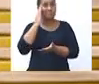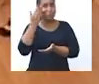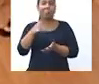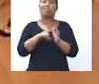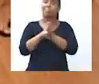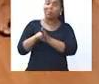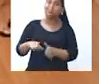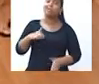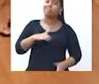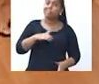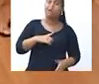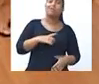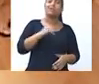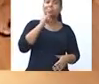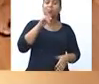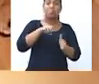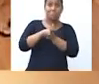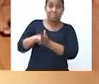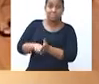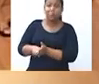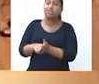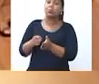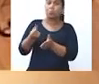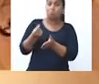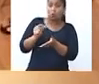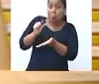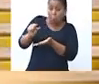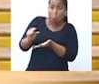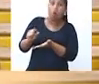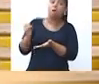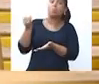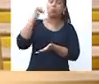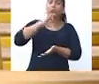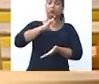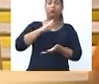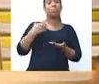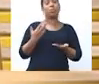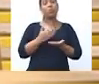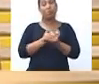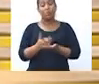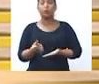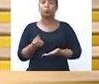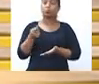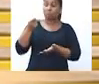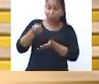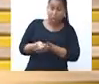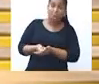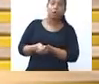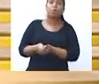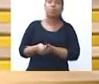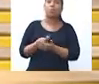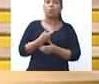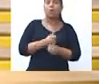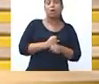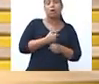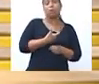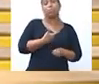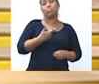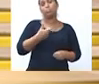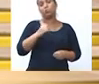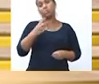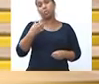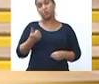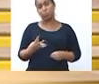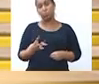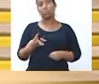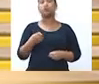gente tem um projeto que é financiado, isso é importante. Né? E o legal é que ele começou financiado, foi durante o ano de 2014 e 2015